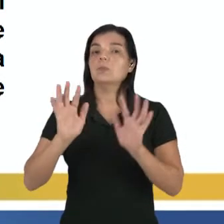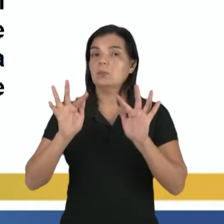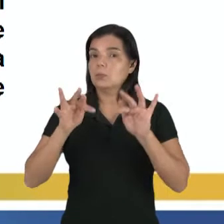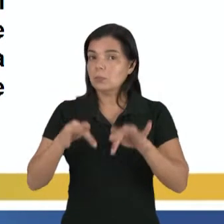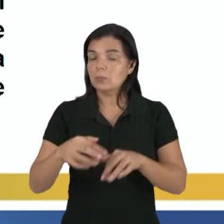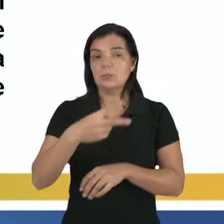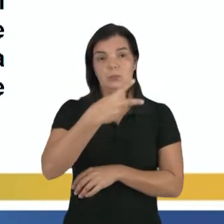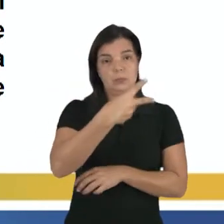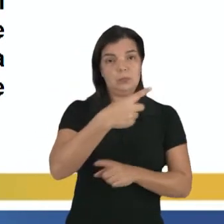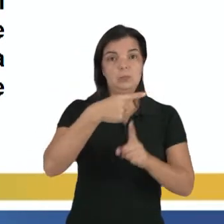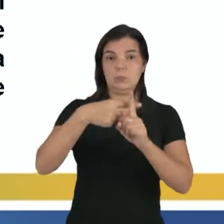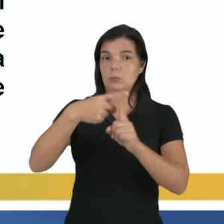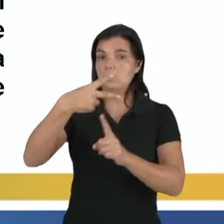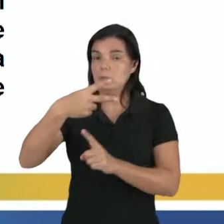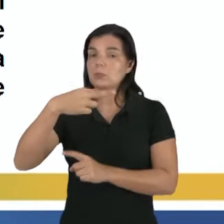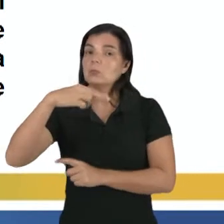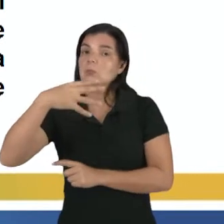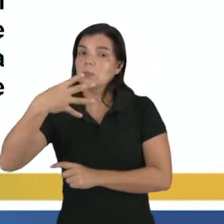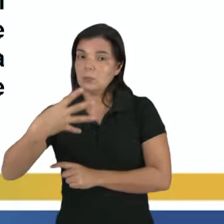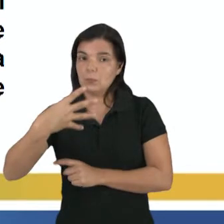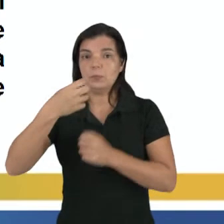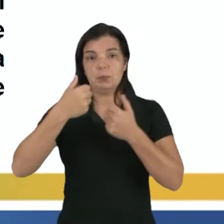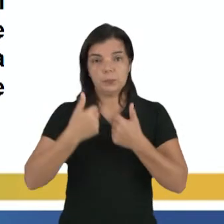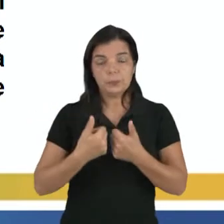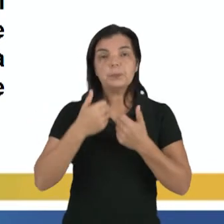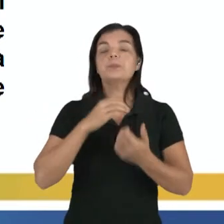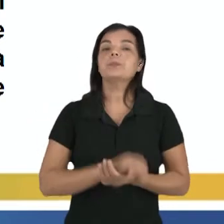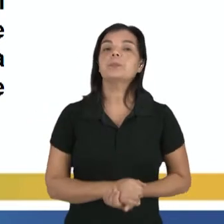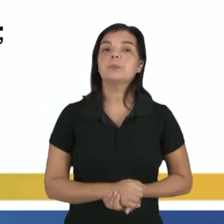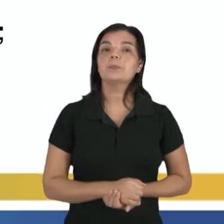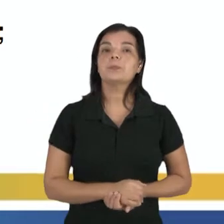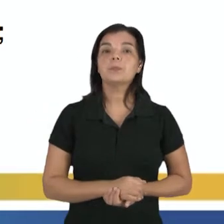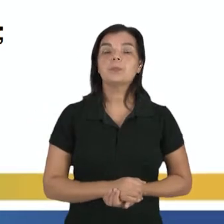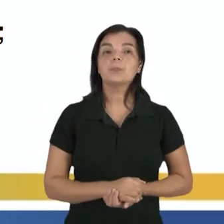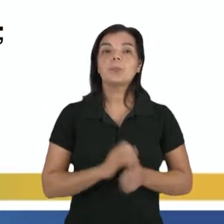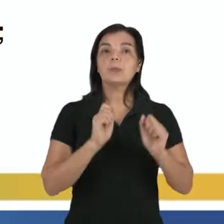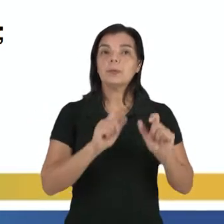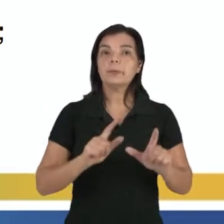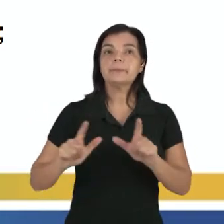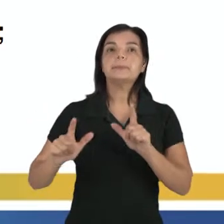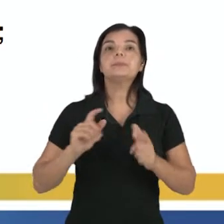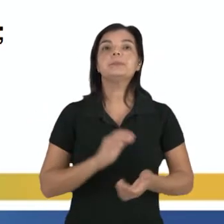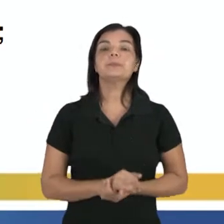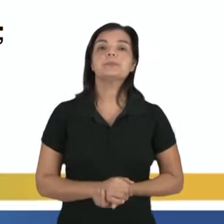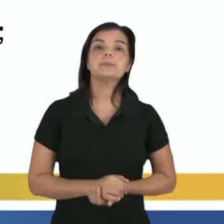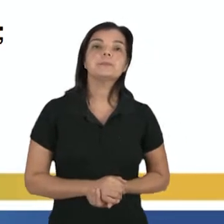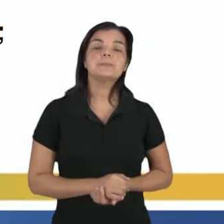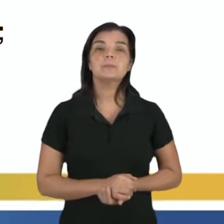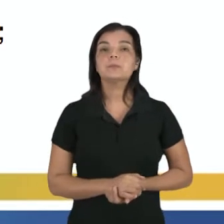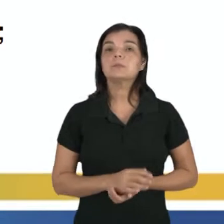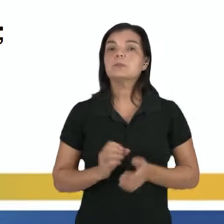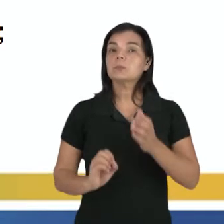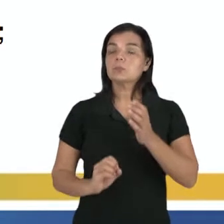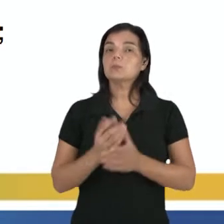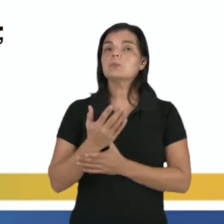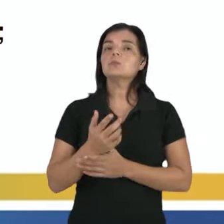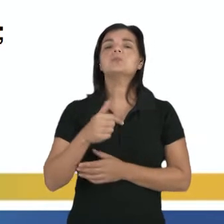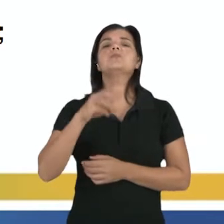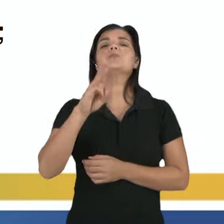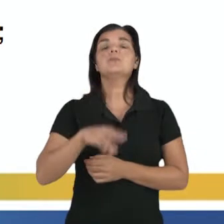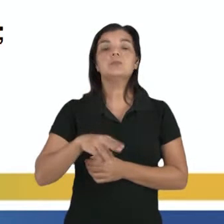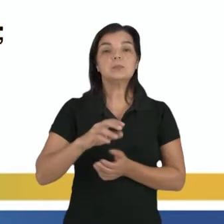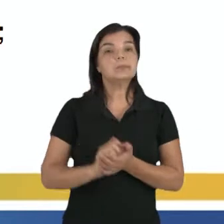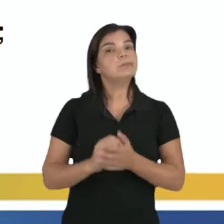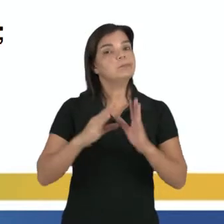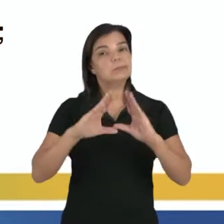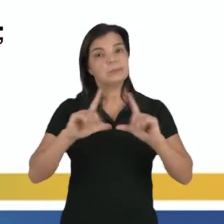conclusão. 2 mais 2 é igual a 4. Tá bom, pessoal? Então, nós vamos prosseguir para o próximo slide. Onde surgiu? Quem foi o